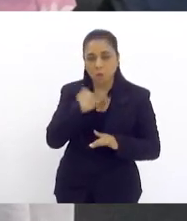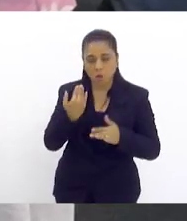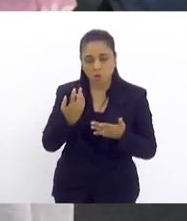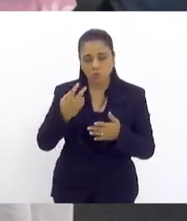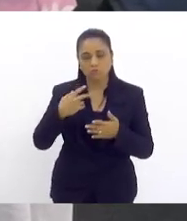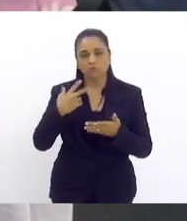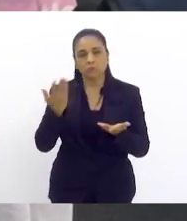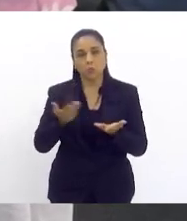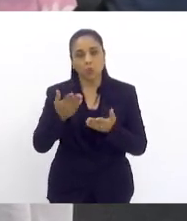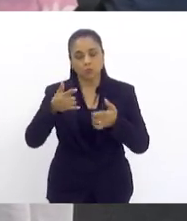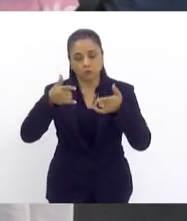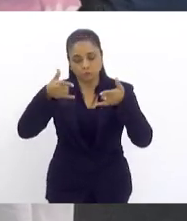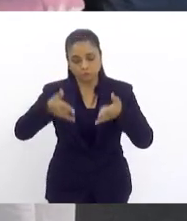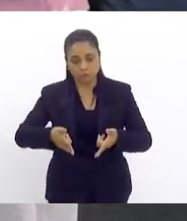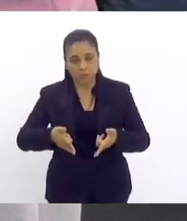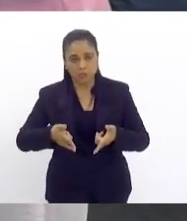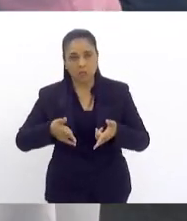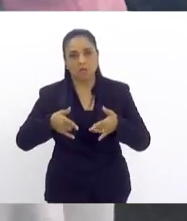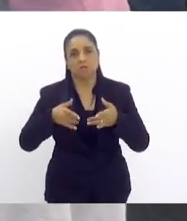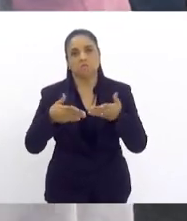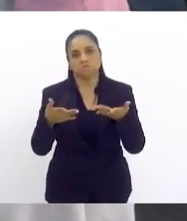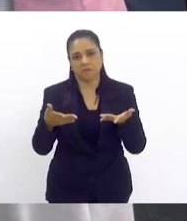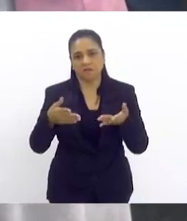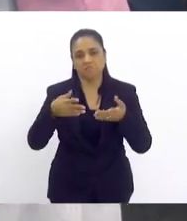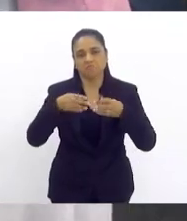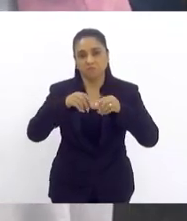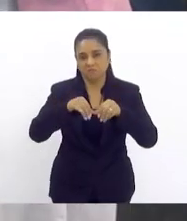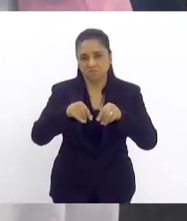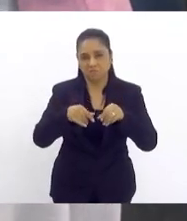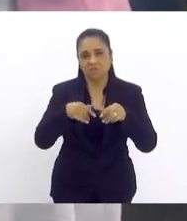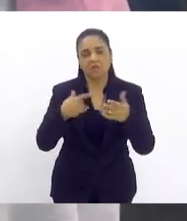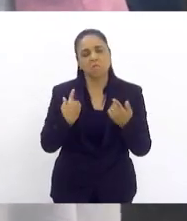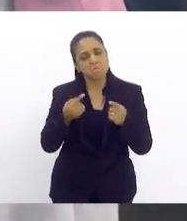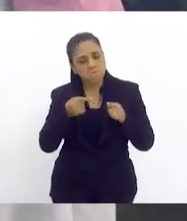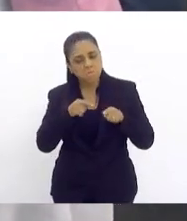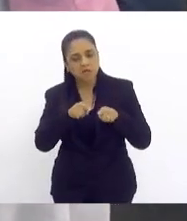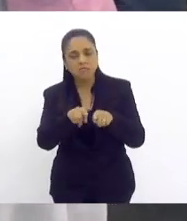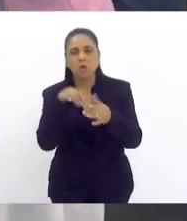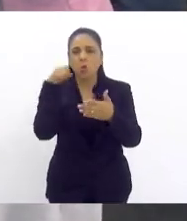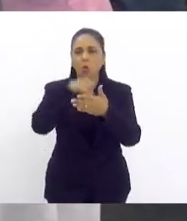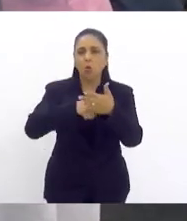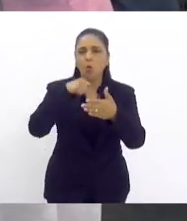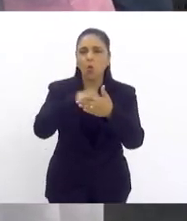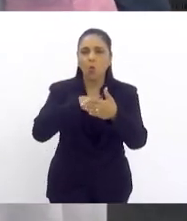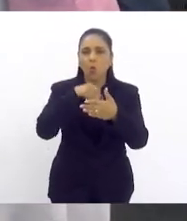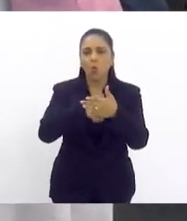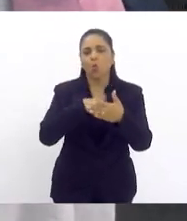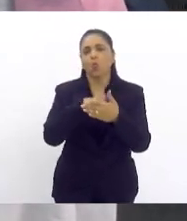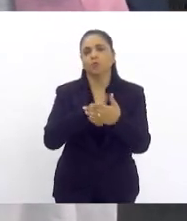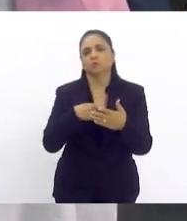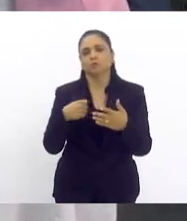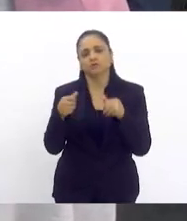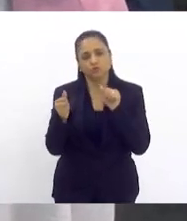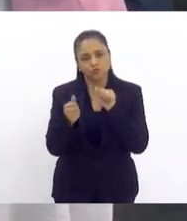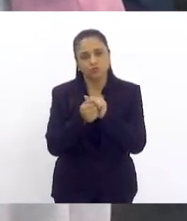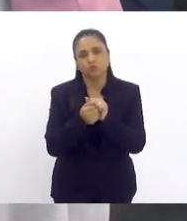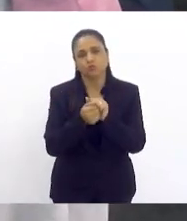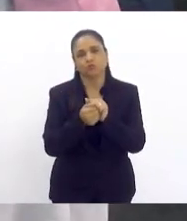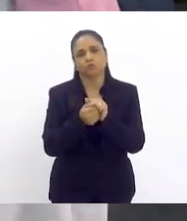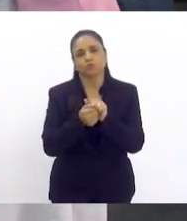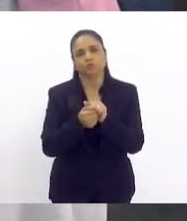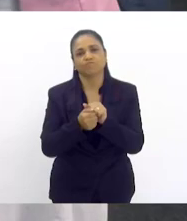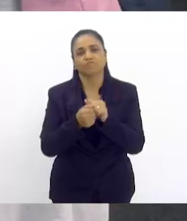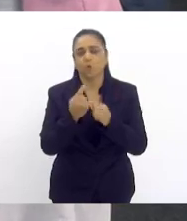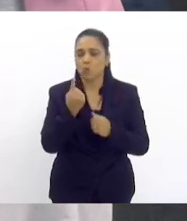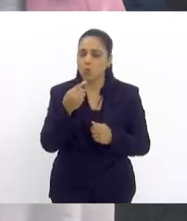manhã, e é um parceiro de lutas, um parceiro dessa casa na luta antimanicomial, e gostaria então de pedir que fosse incluído aí nesse um